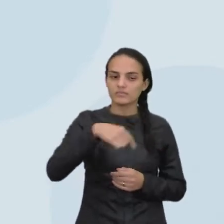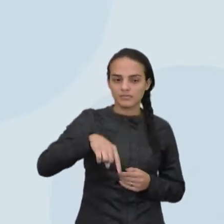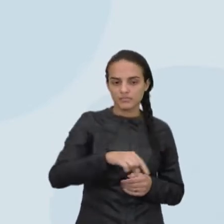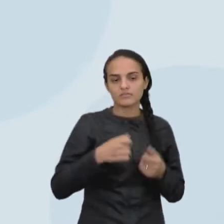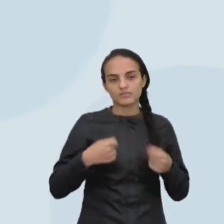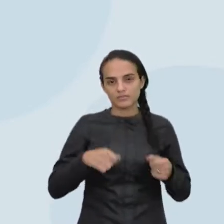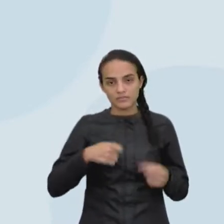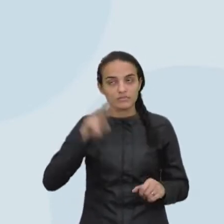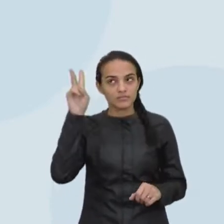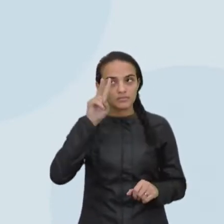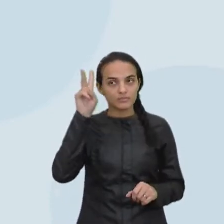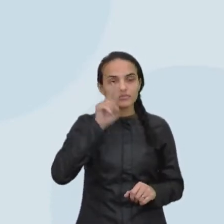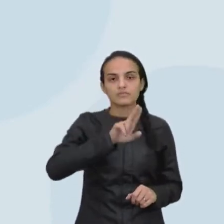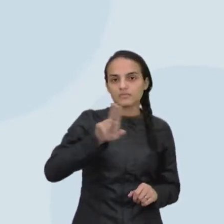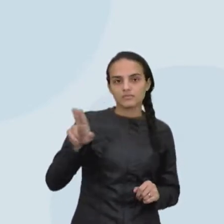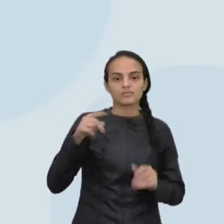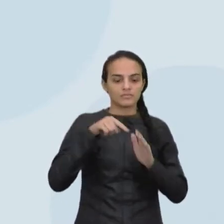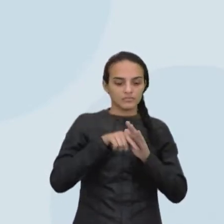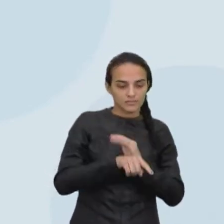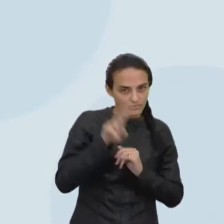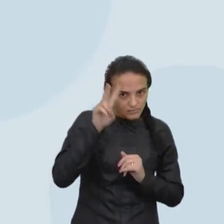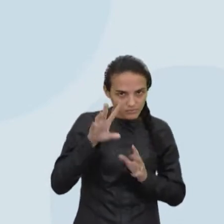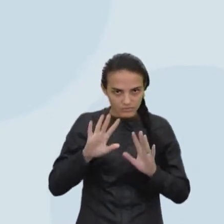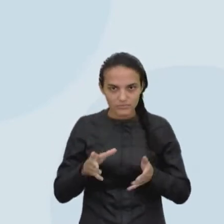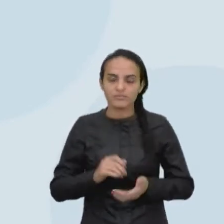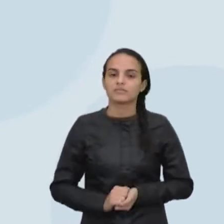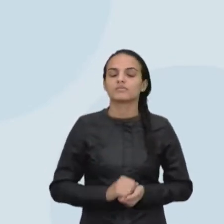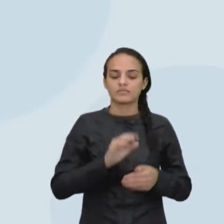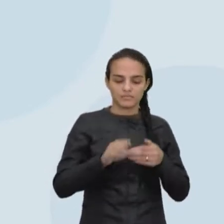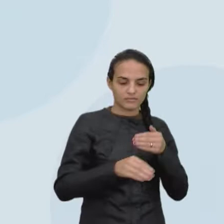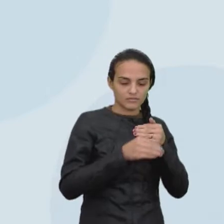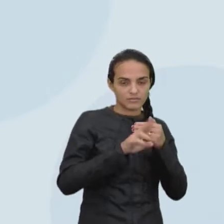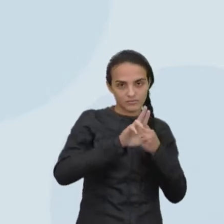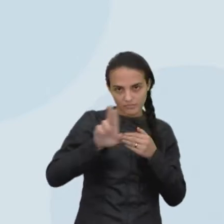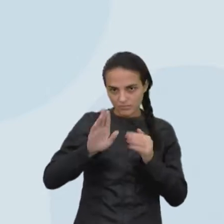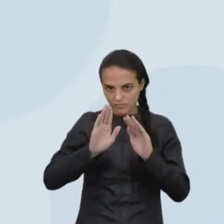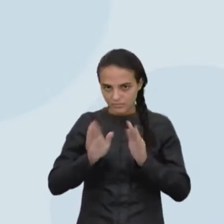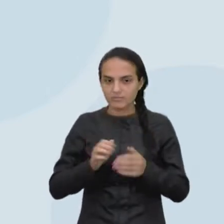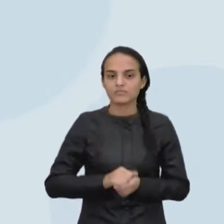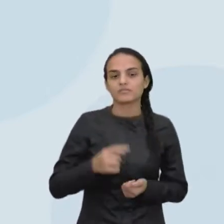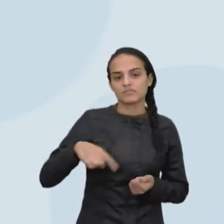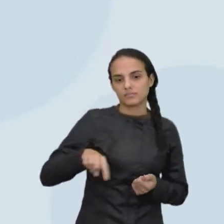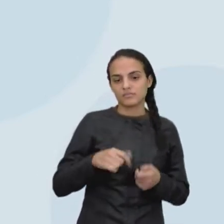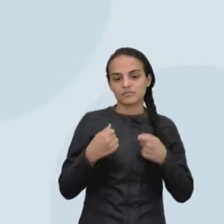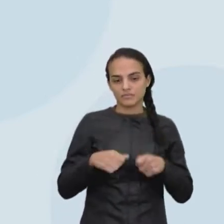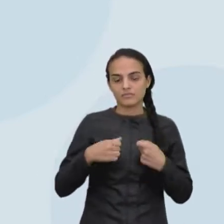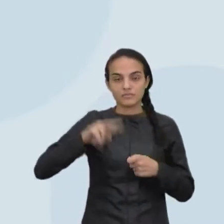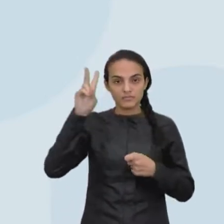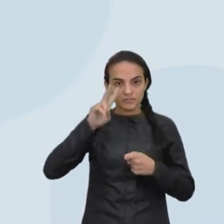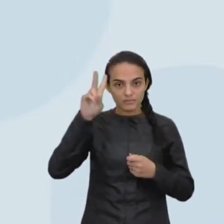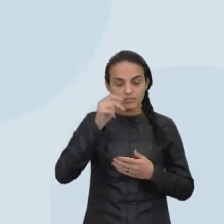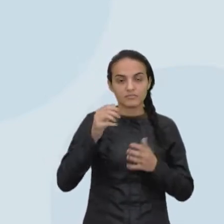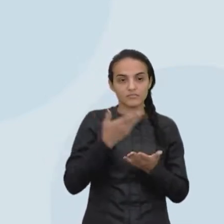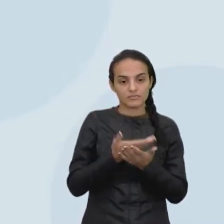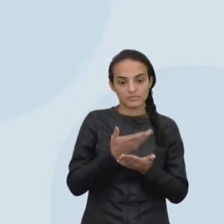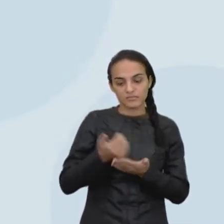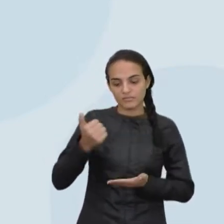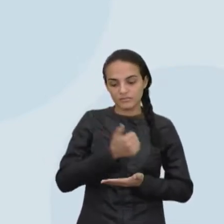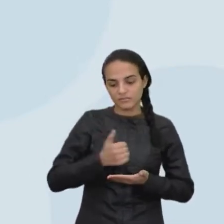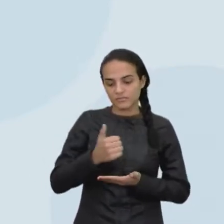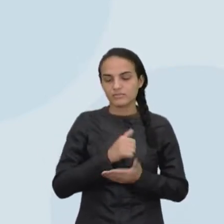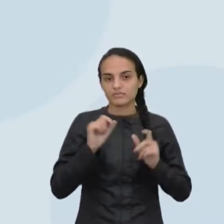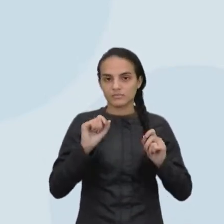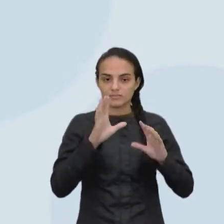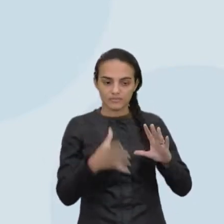o nome do aprofundamento. A gente já lembrou. O nome do nosso componente. A gente já lembrou. A gente tem que lembrar que a nossa aula é baseada no que mesmo? No mapa, que é